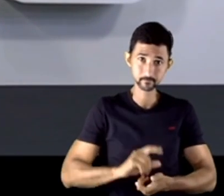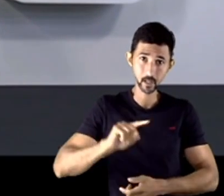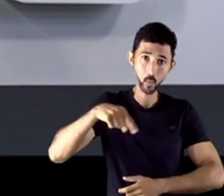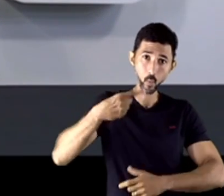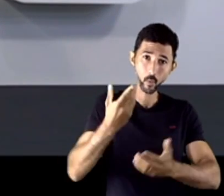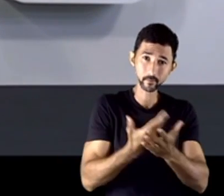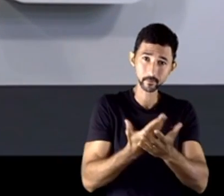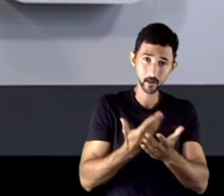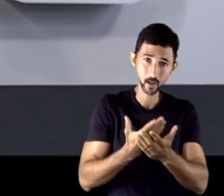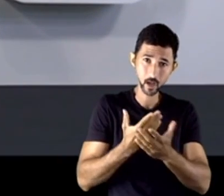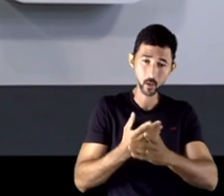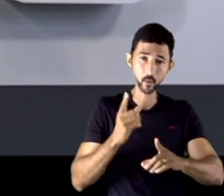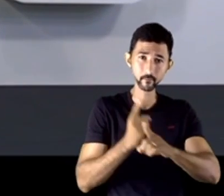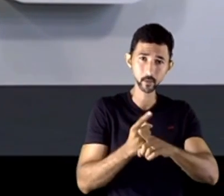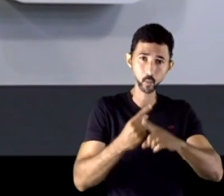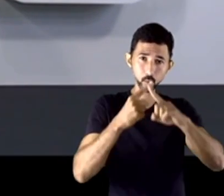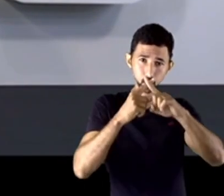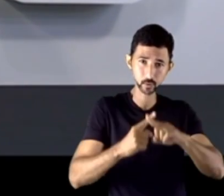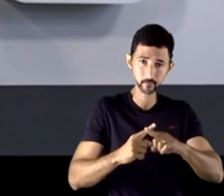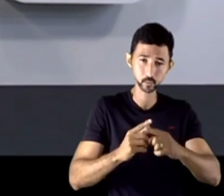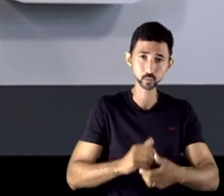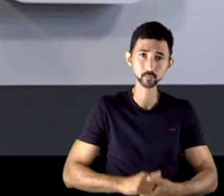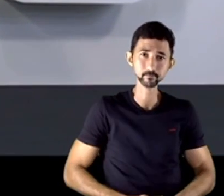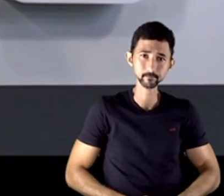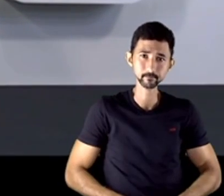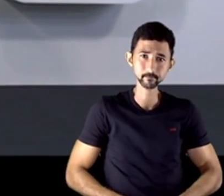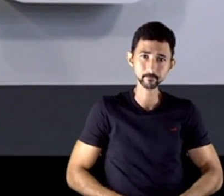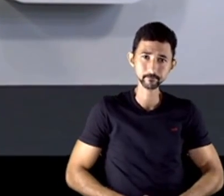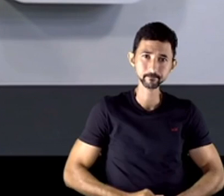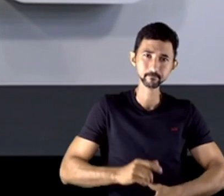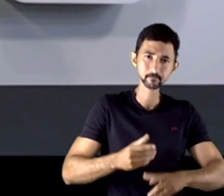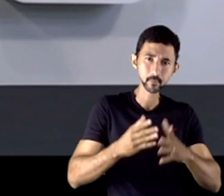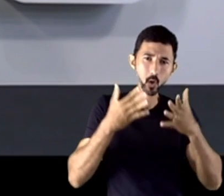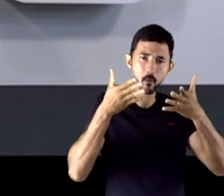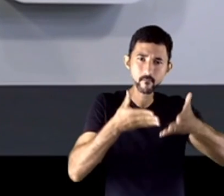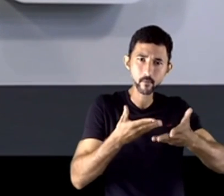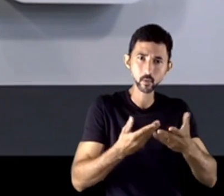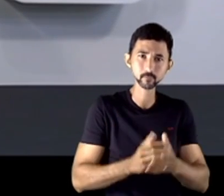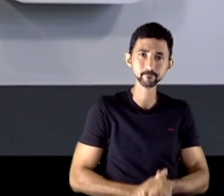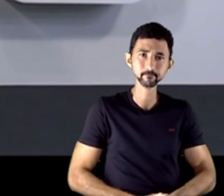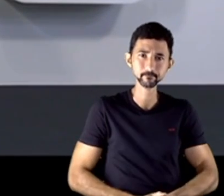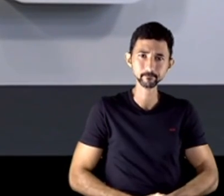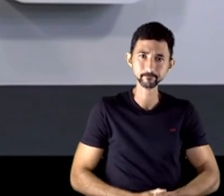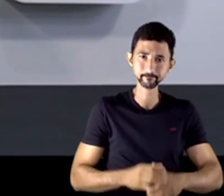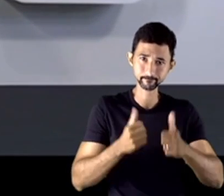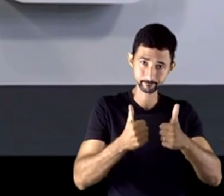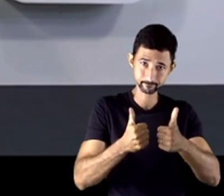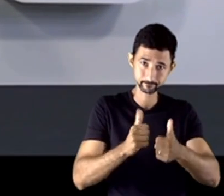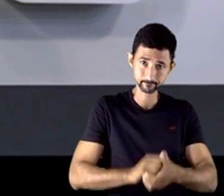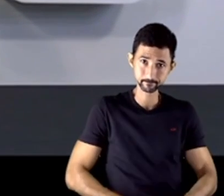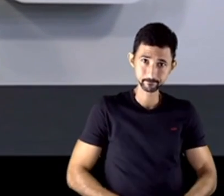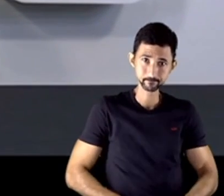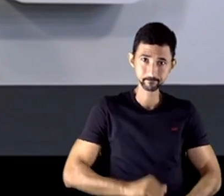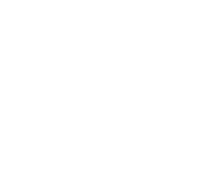próxima aula. Nós iremos trabalhar múltiplos, mais especificamente. Ok?